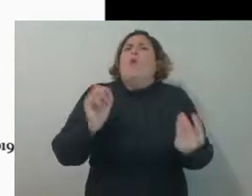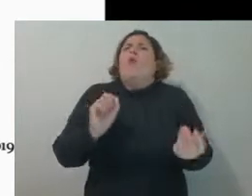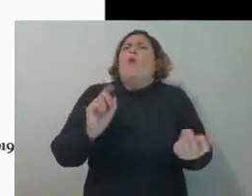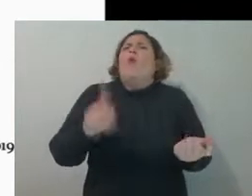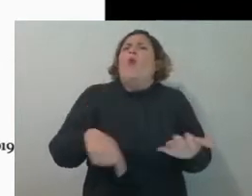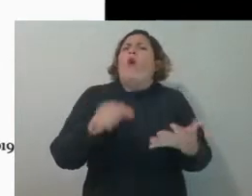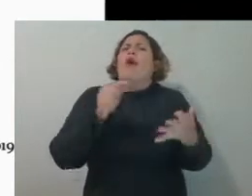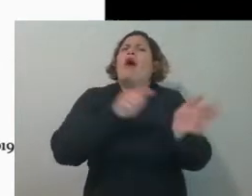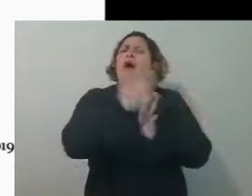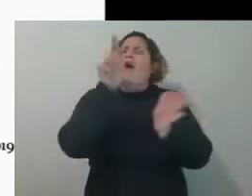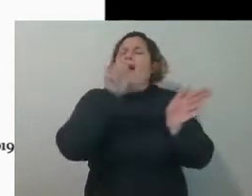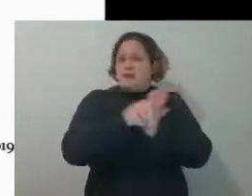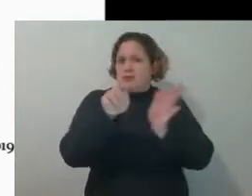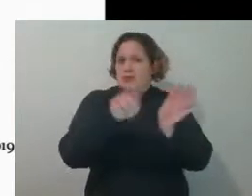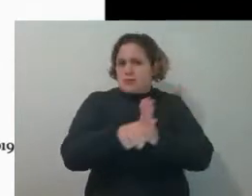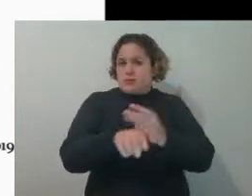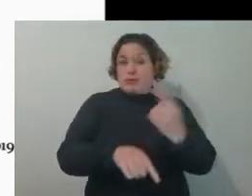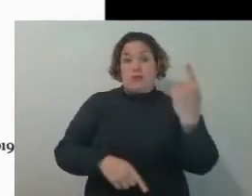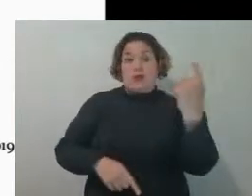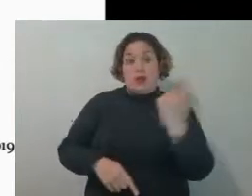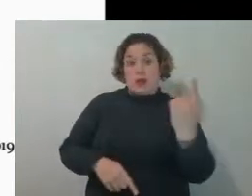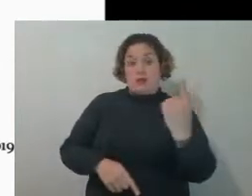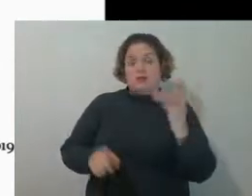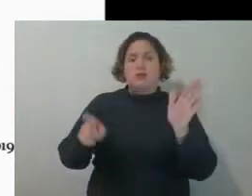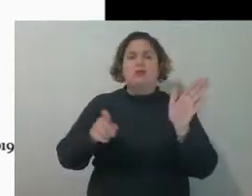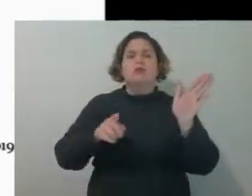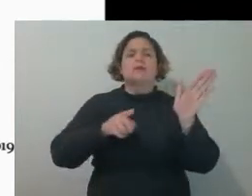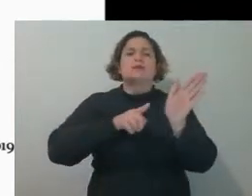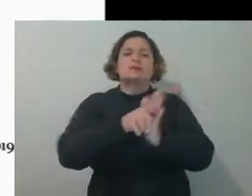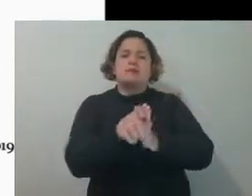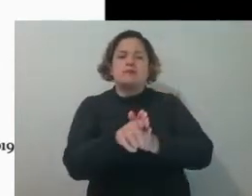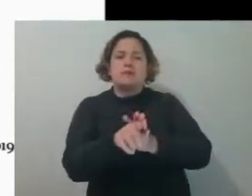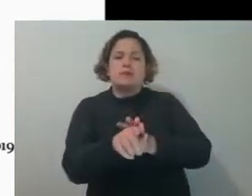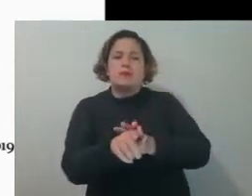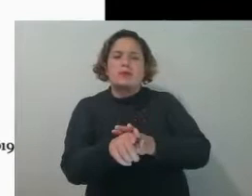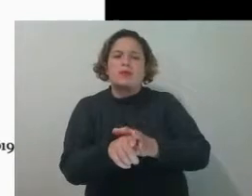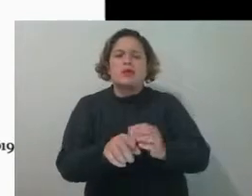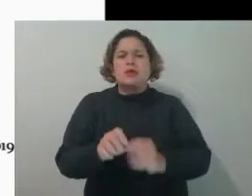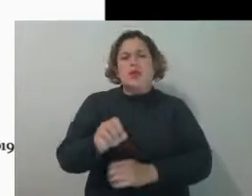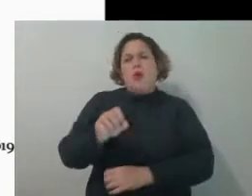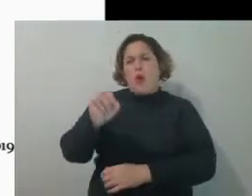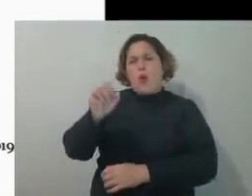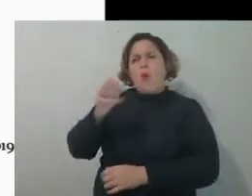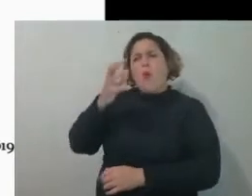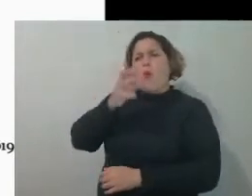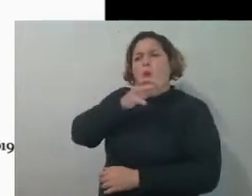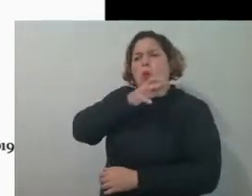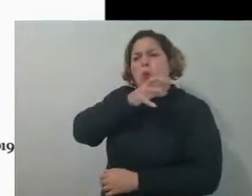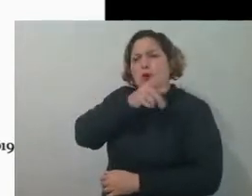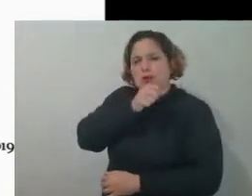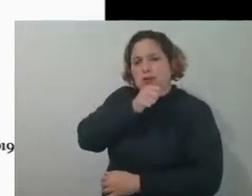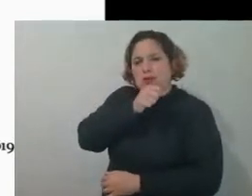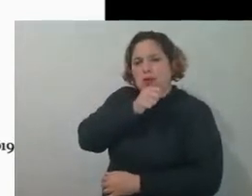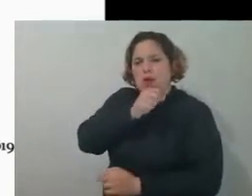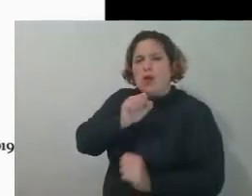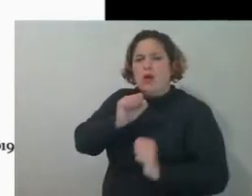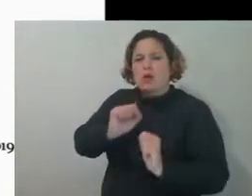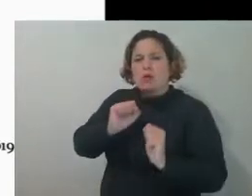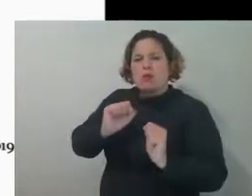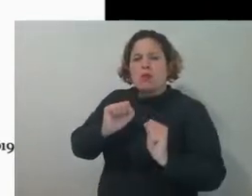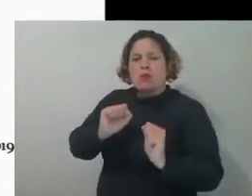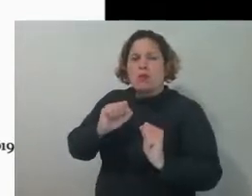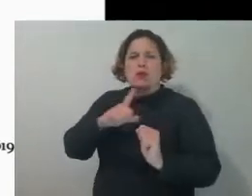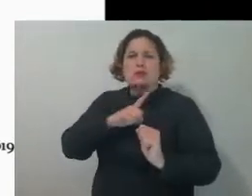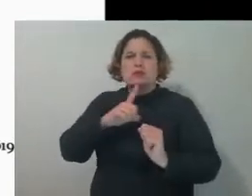perguntas realizadas? A primeira é se o animal pode passar por acontecimentos aversivos